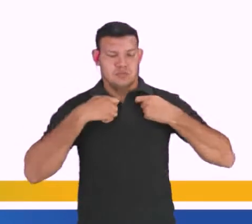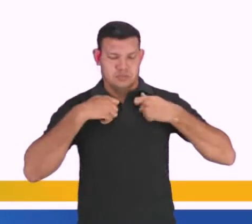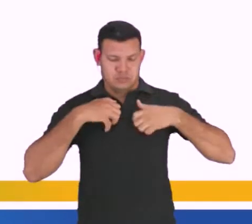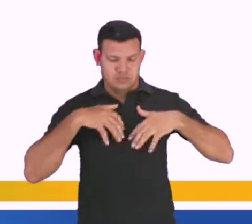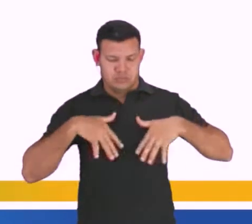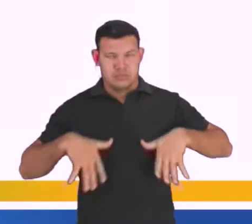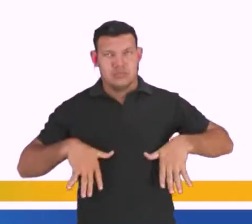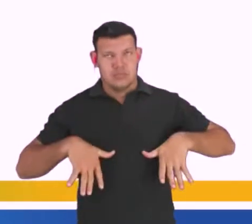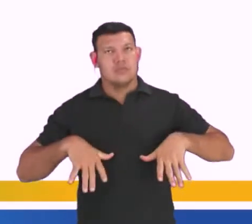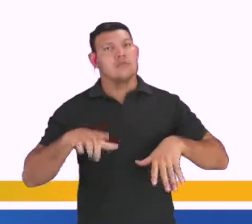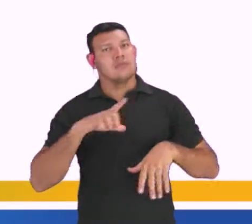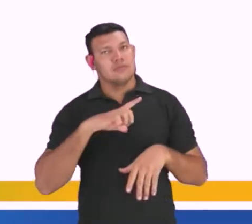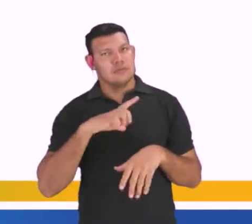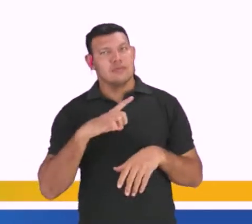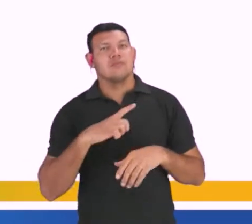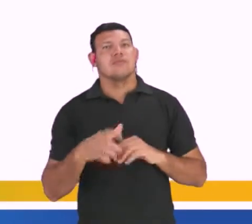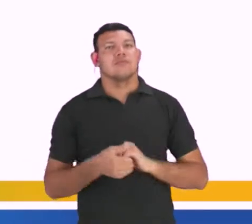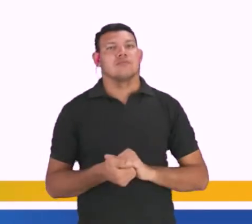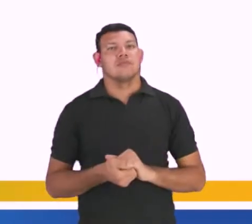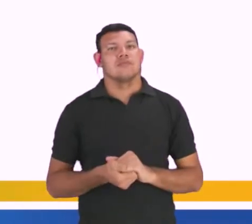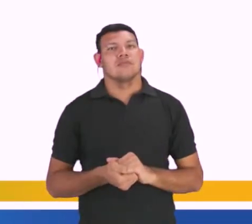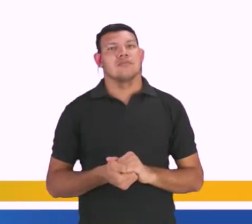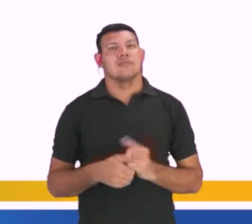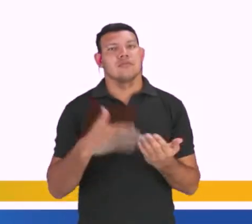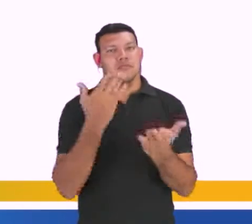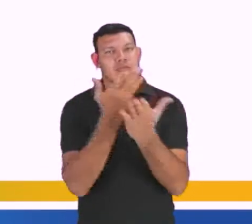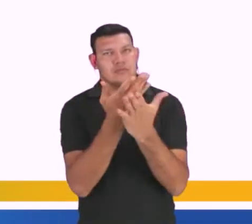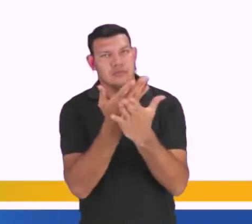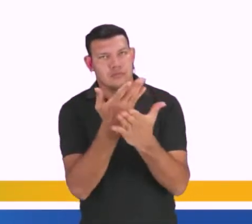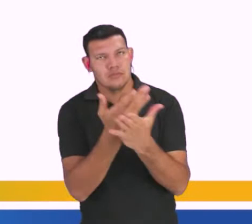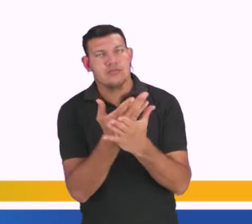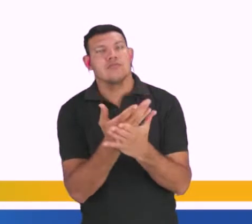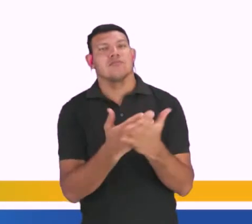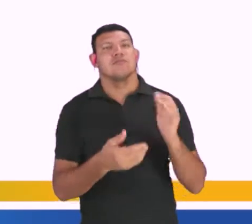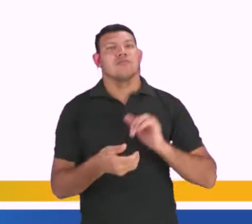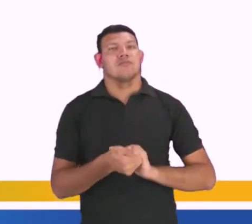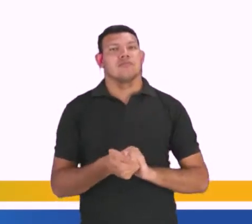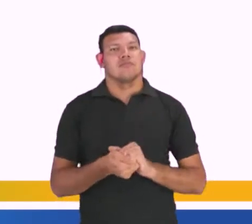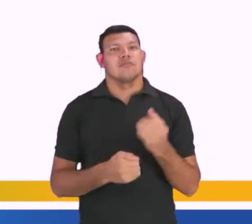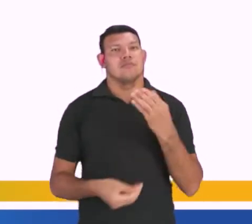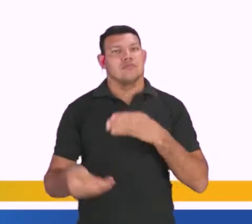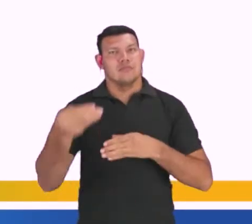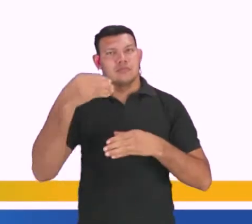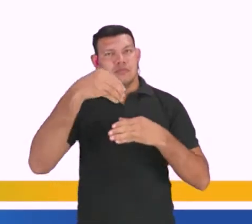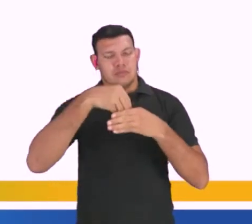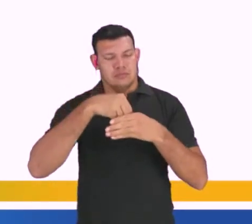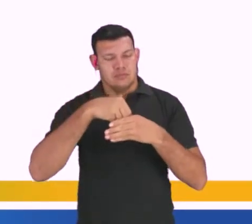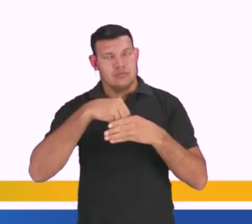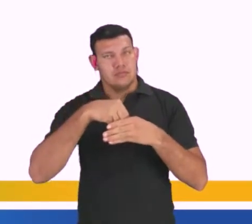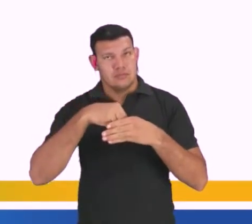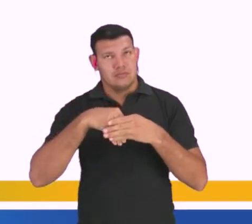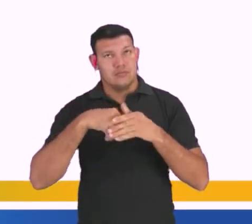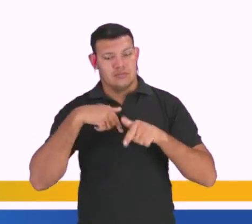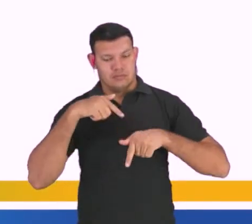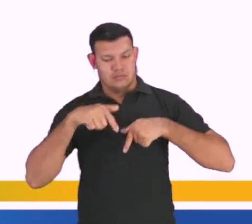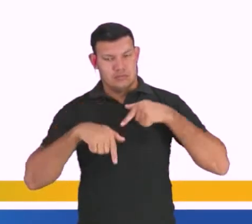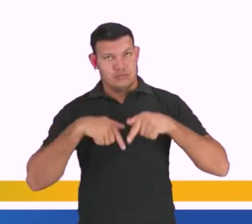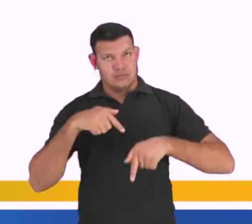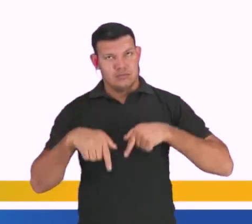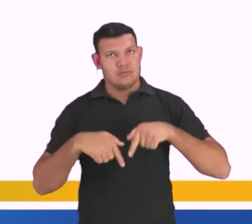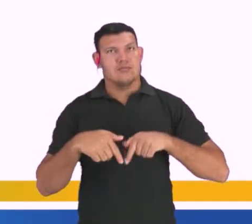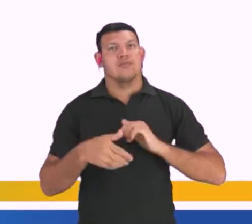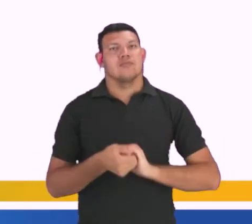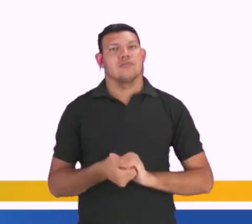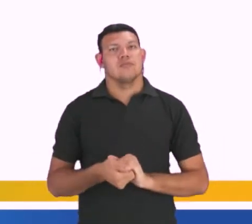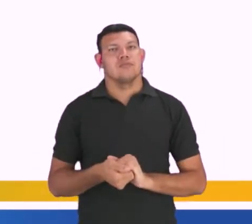também. Então, a bioquímica ela vai estudar essa parte, né, da química que está no corpo